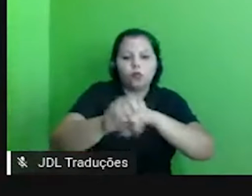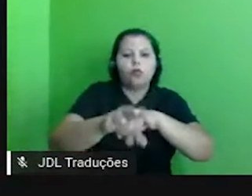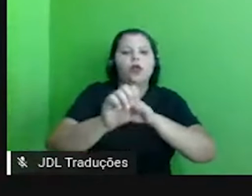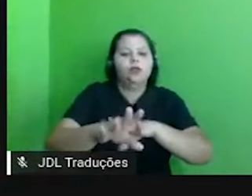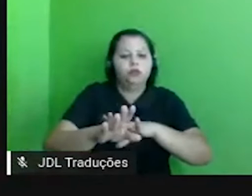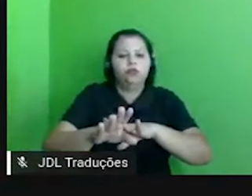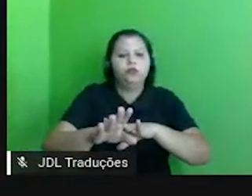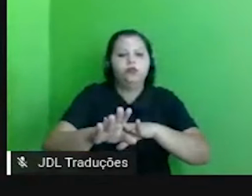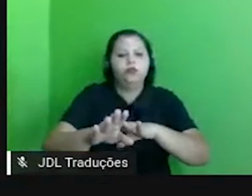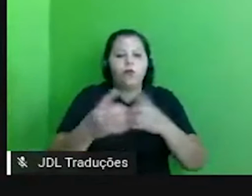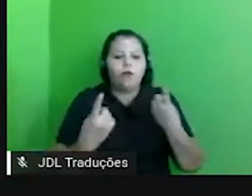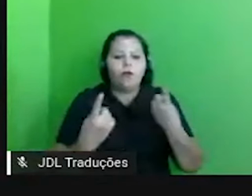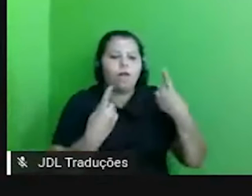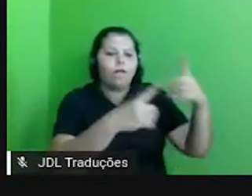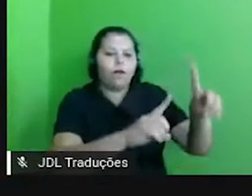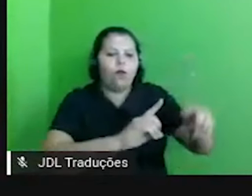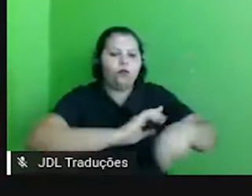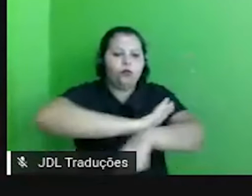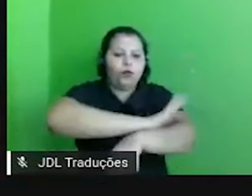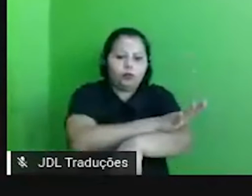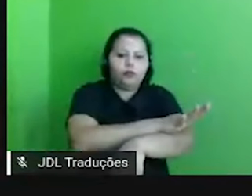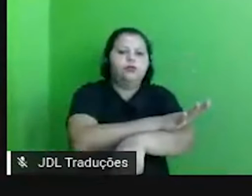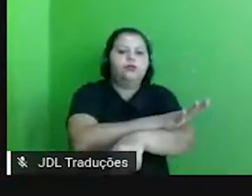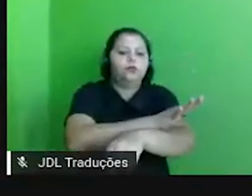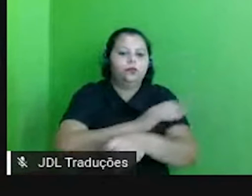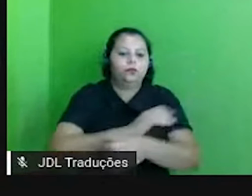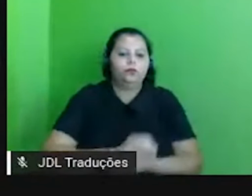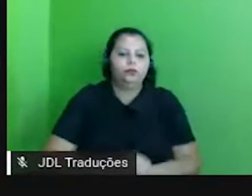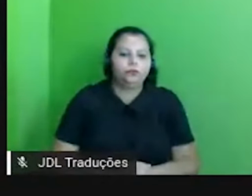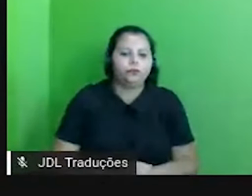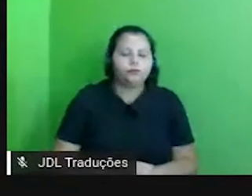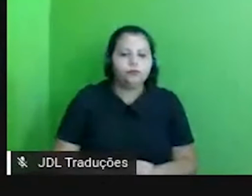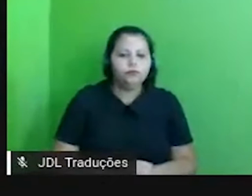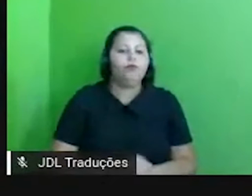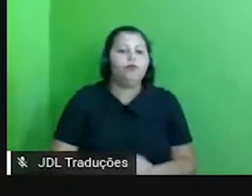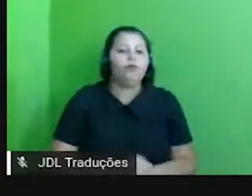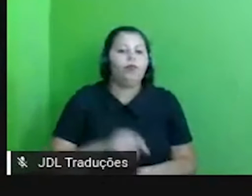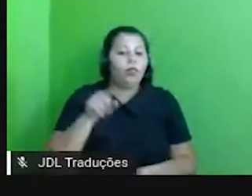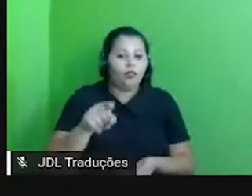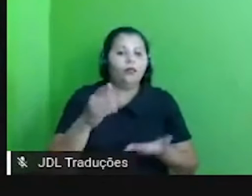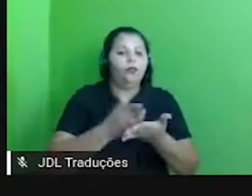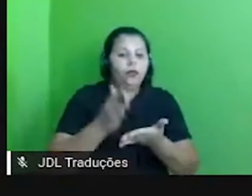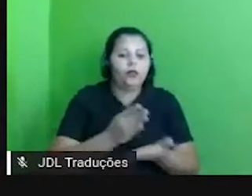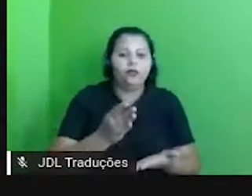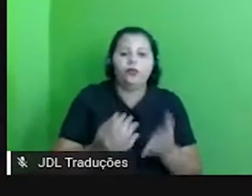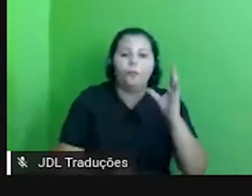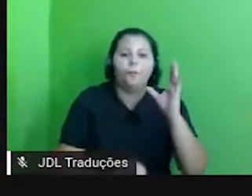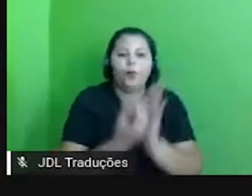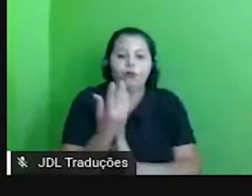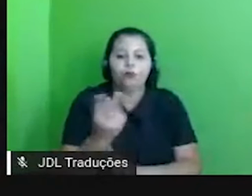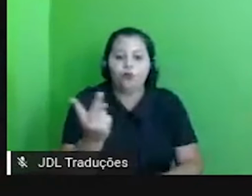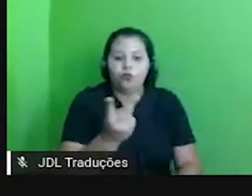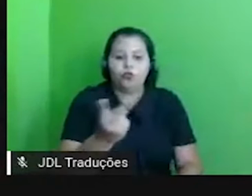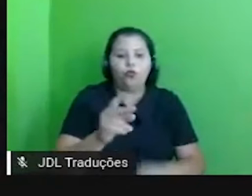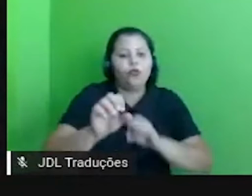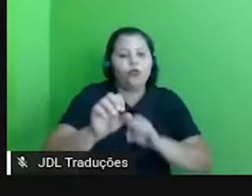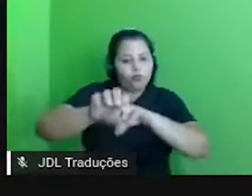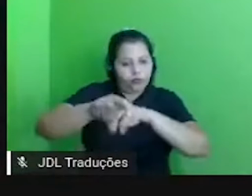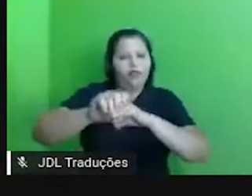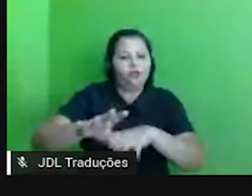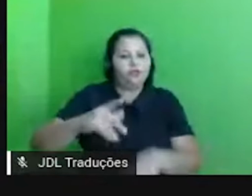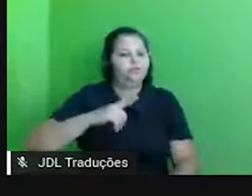anti-racista e eu acho que só o fato de um livro para os dois educadores já traz um outro outro